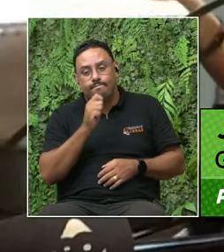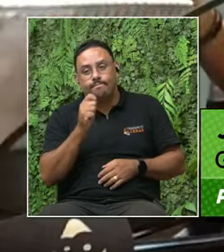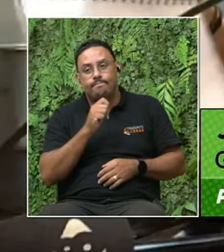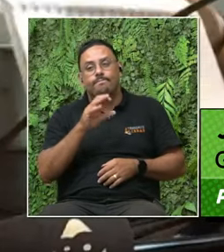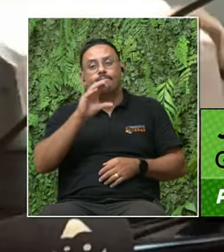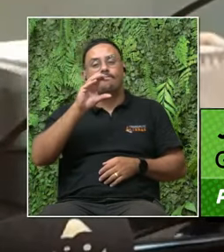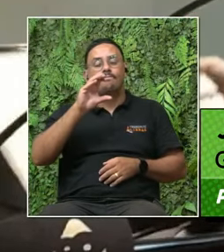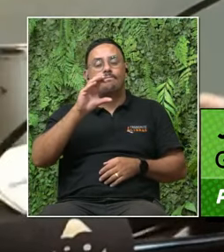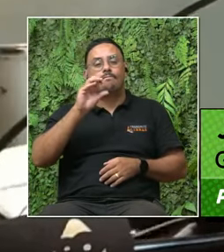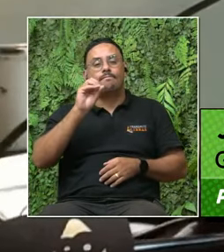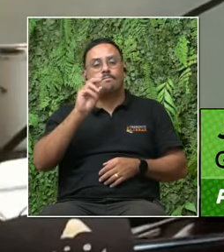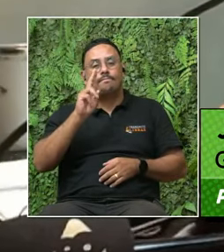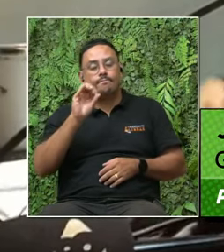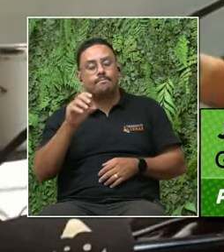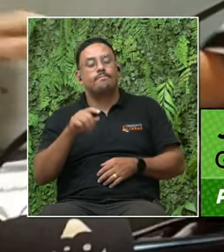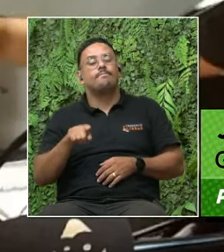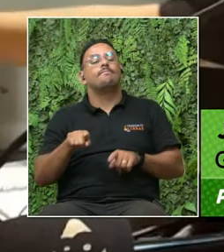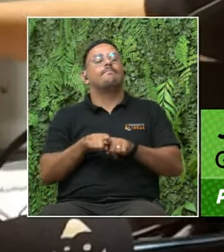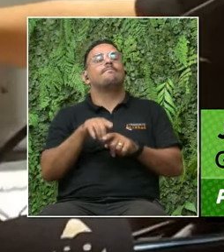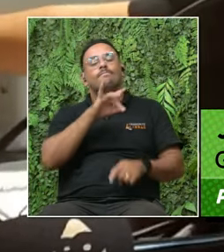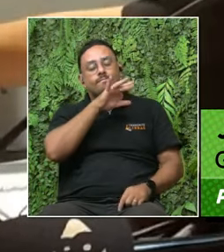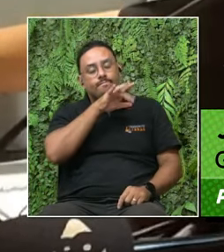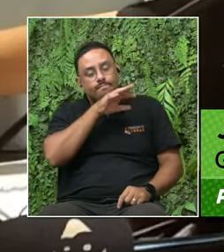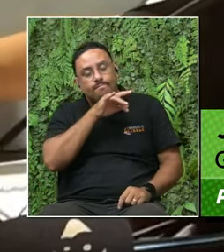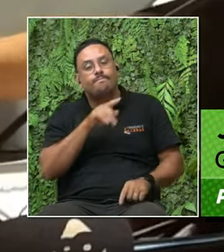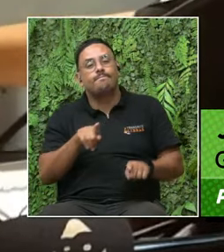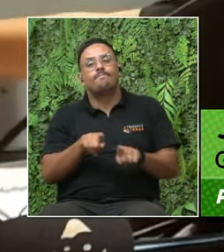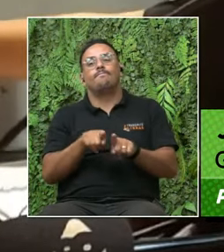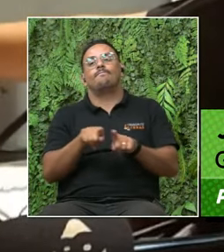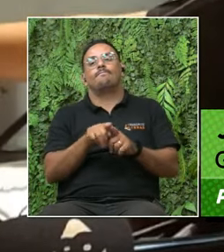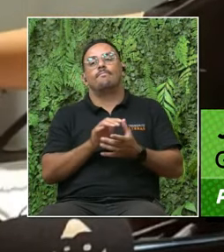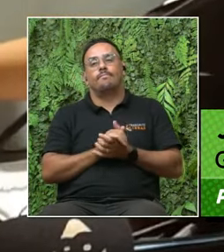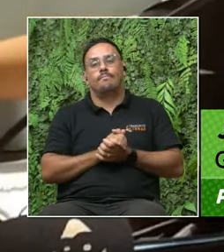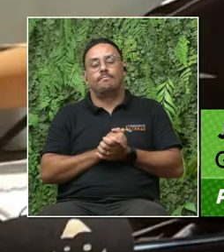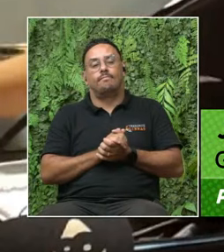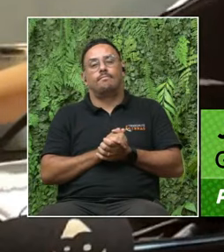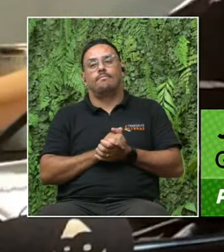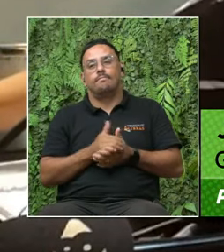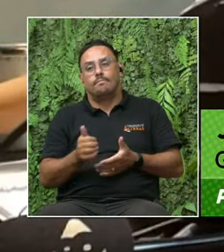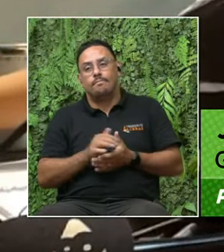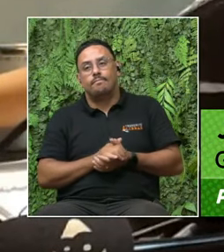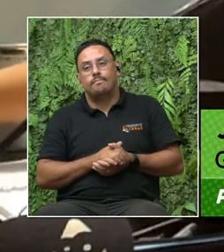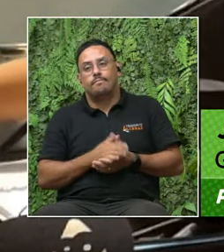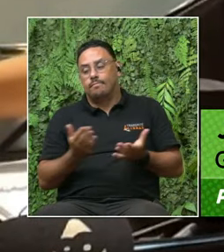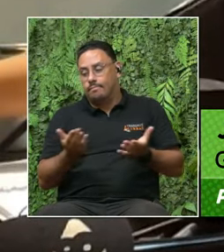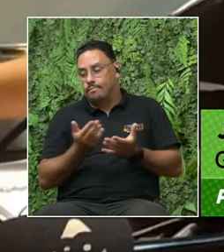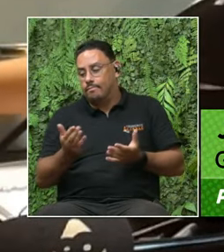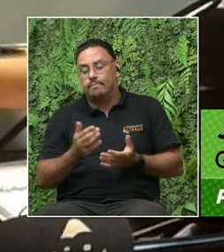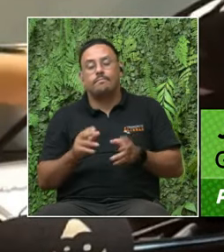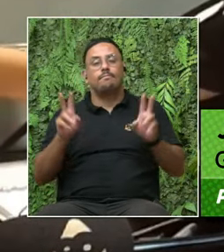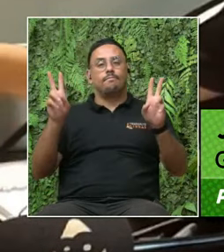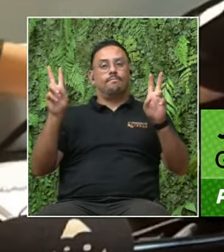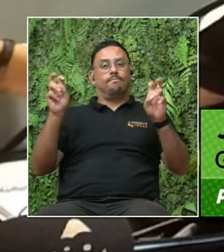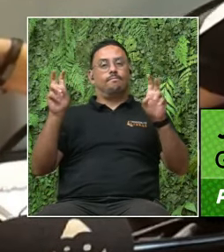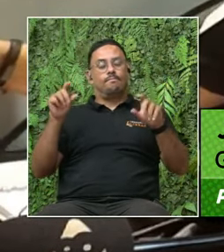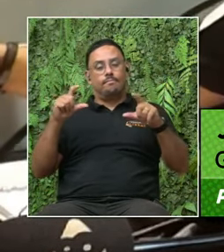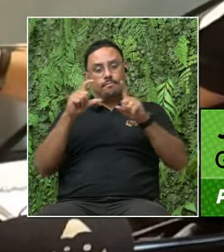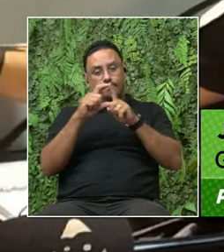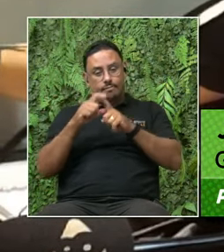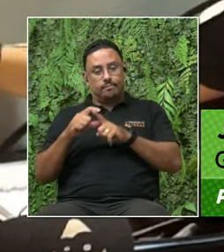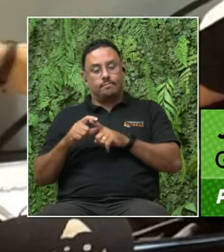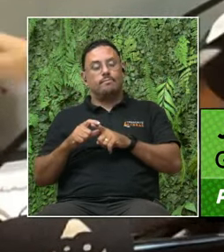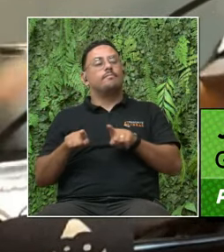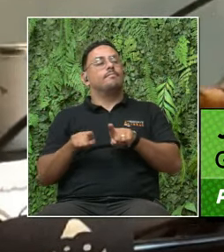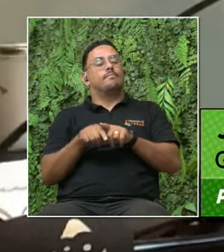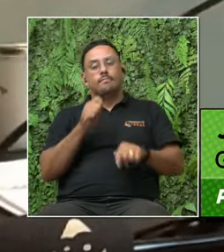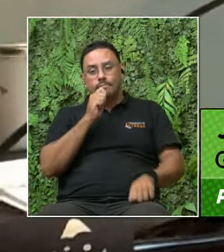sabe assim se me perdoem duplamente essa o uso dessa desse termo mas as do cud também eram